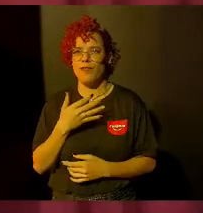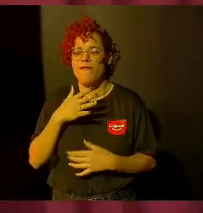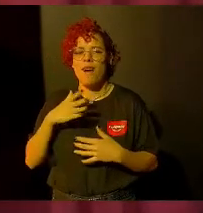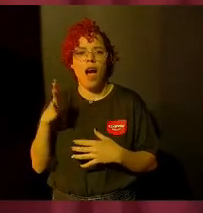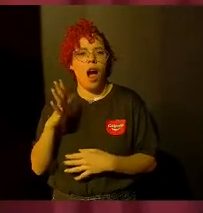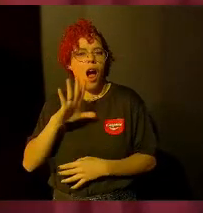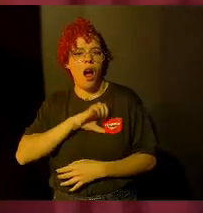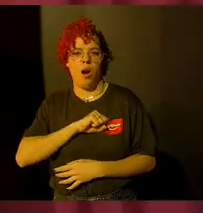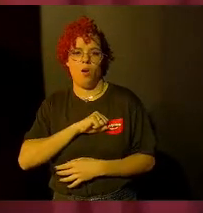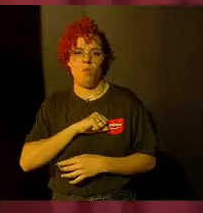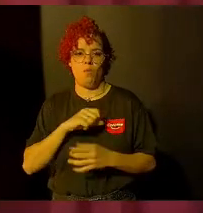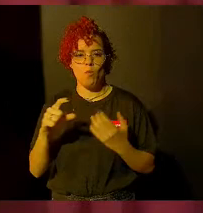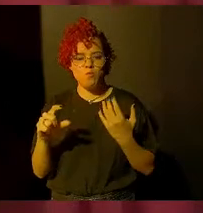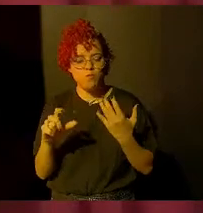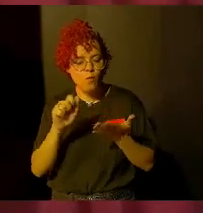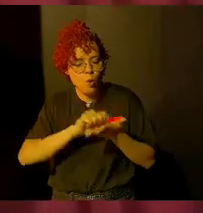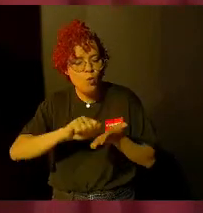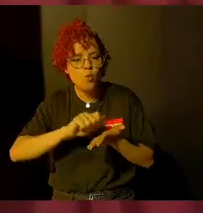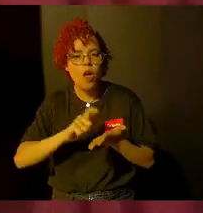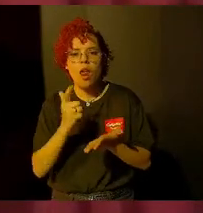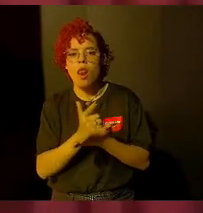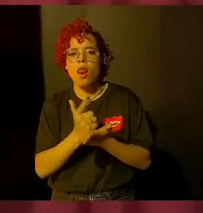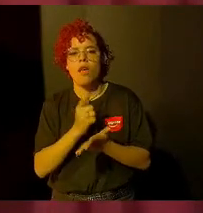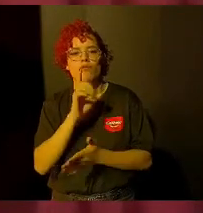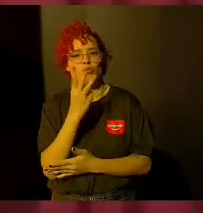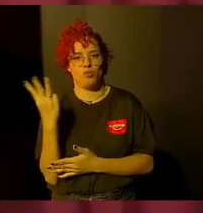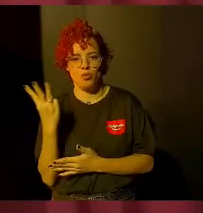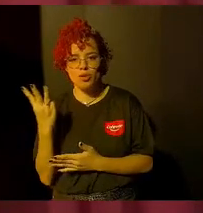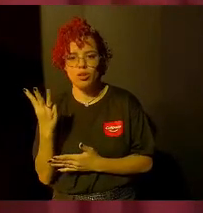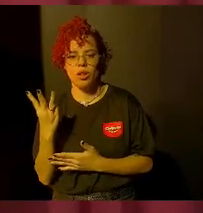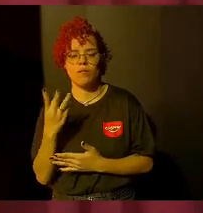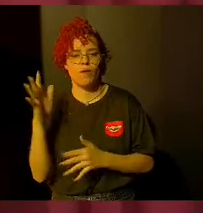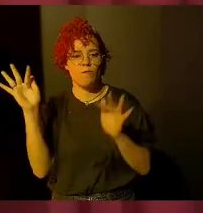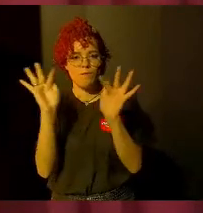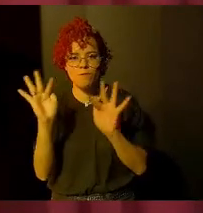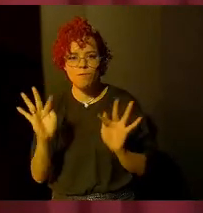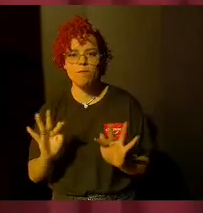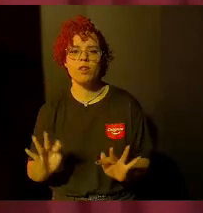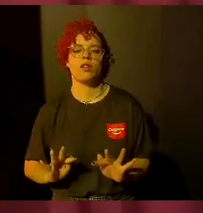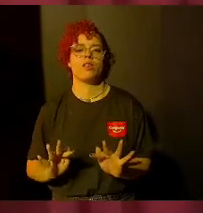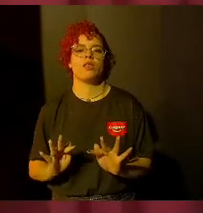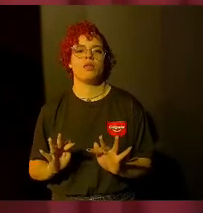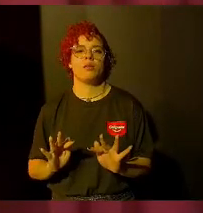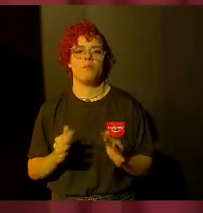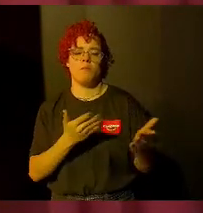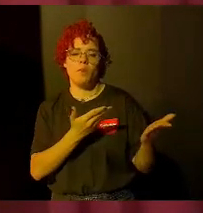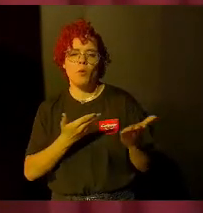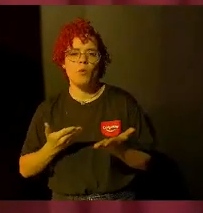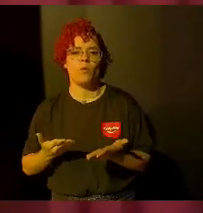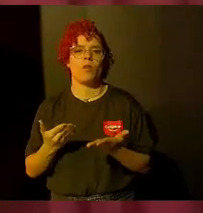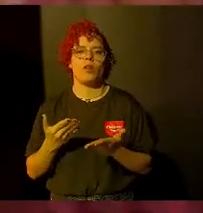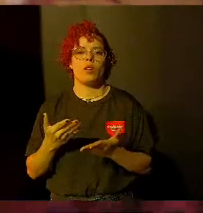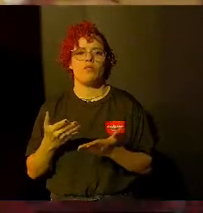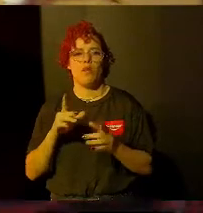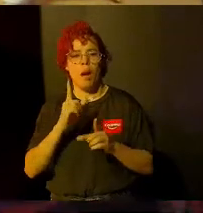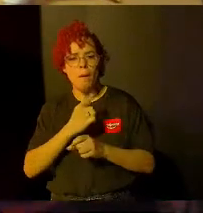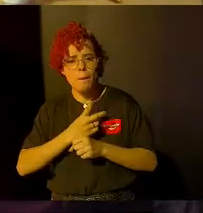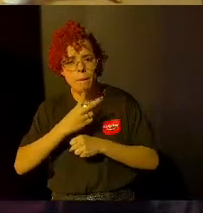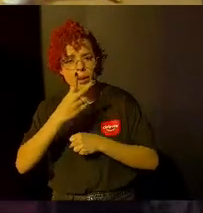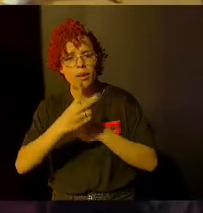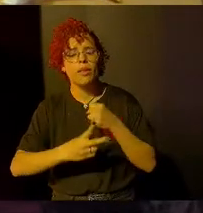então fiquei muito feliz com o convite Quero Agradecer aos Léo a Bienal Amadeus